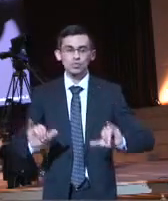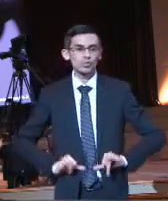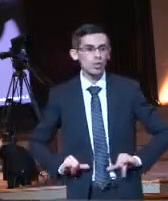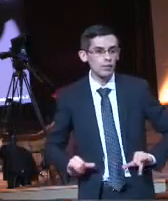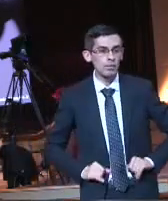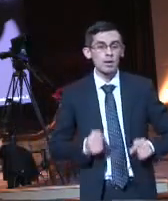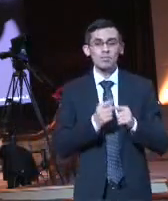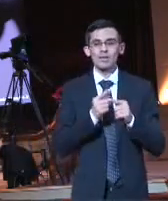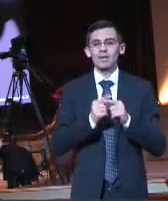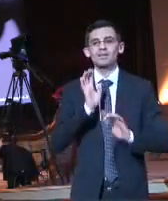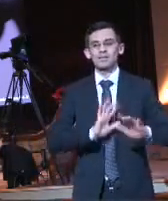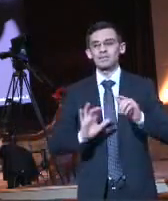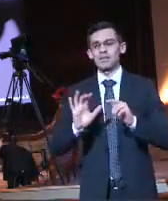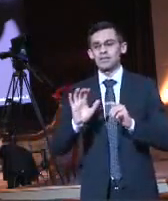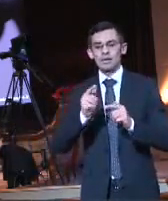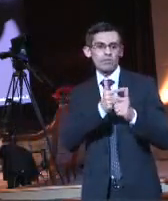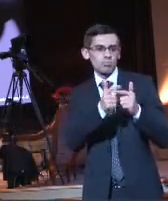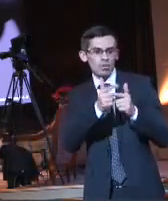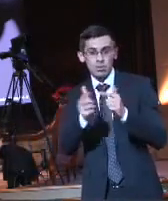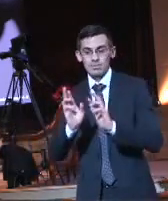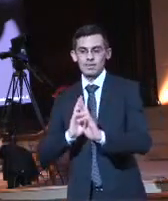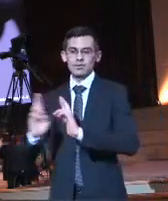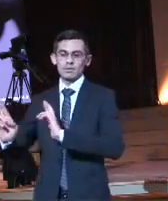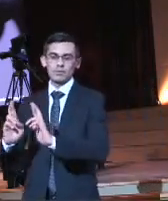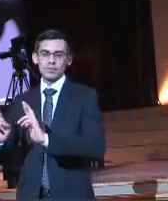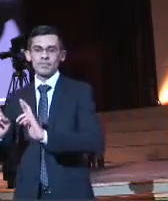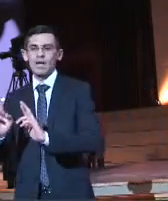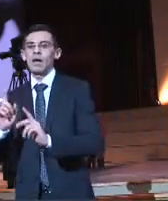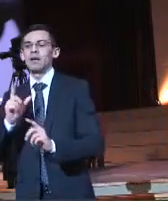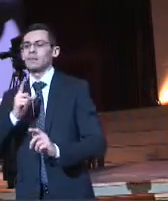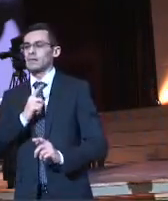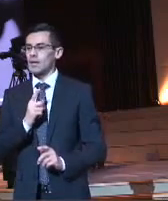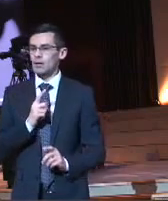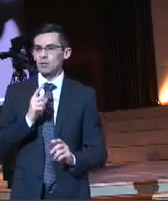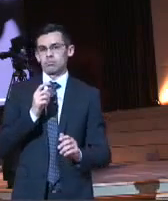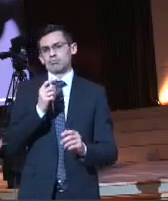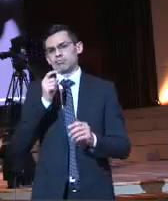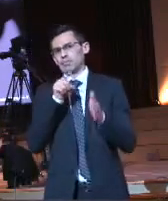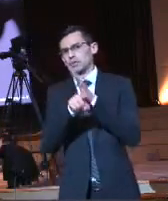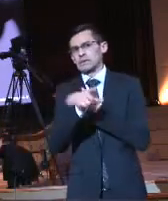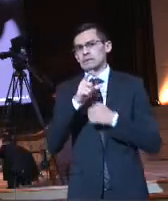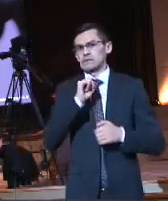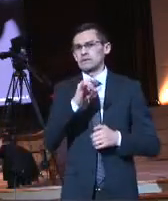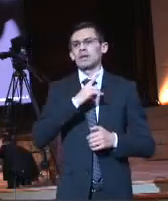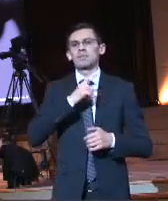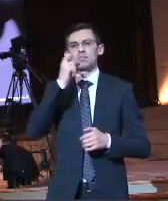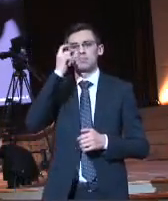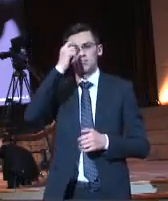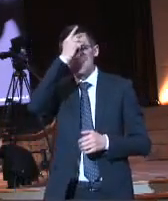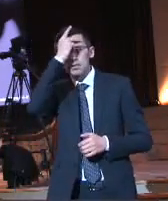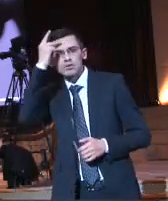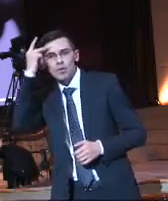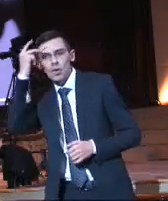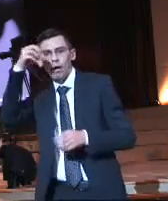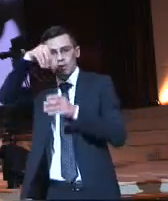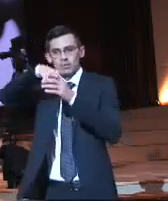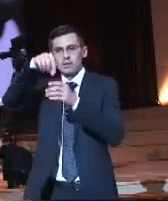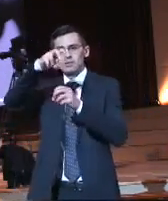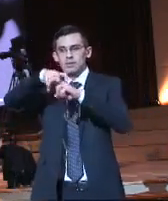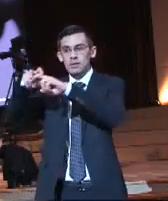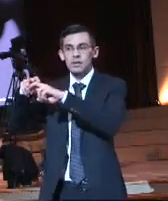de relacionamentos. Eu duvido que exista uma pessoa aqui nesse auditório, nesse templo,